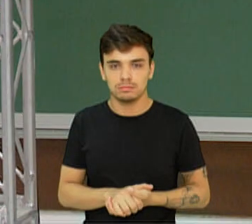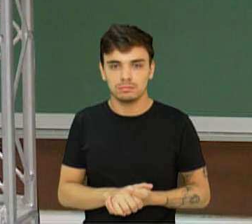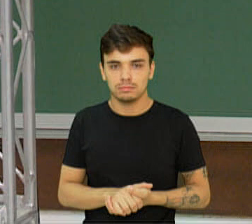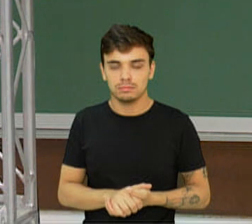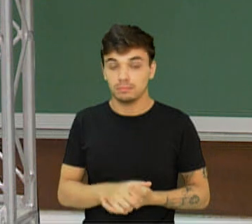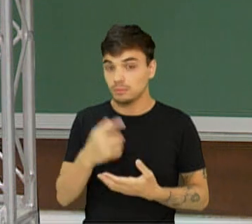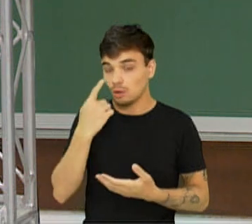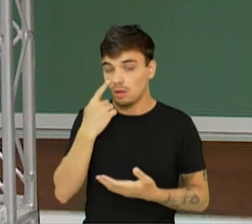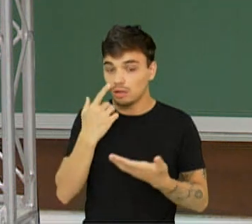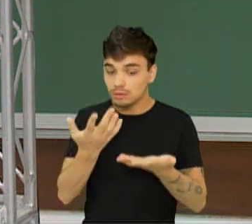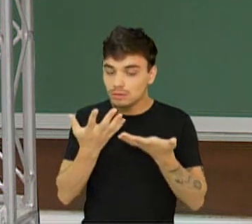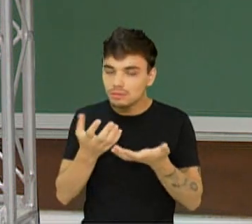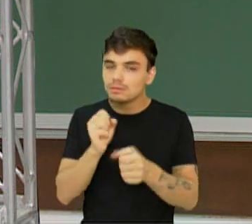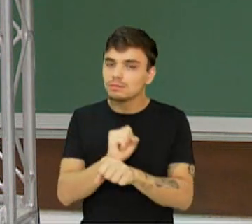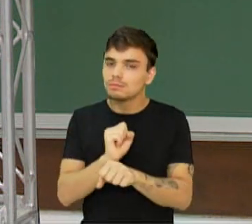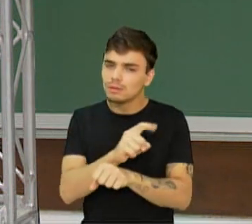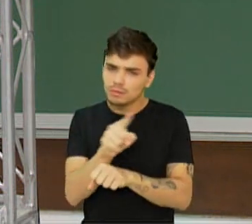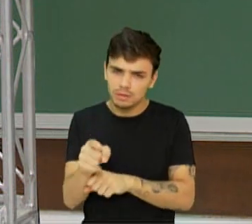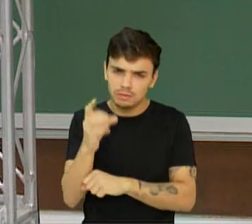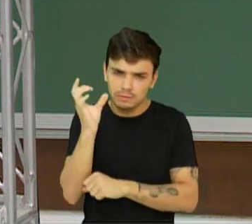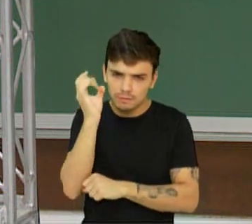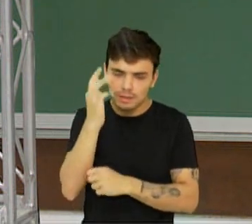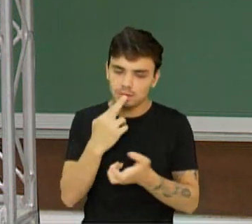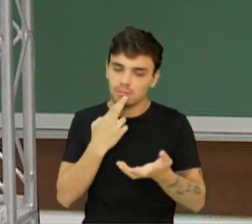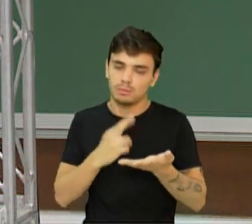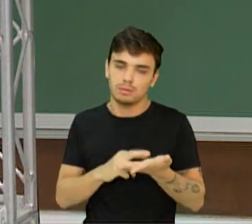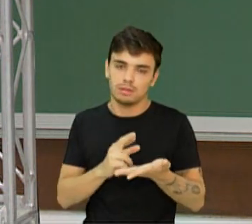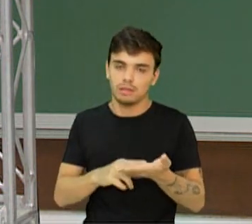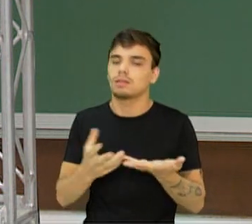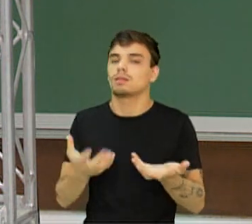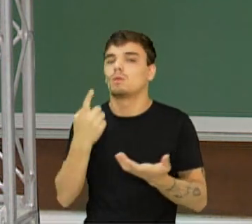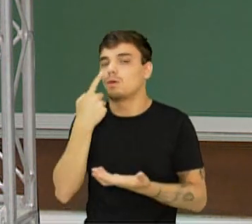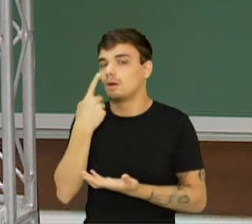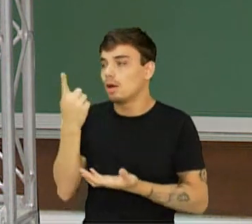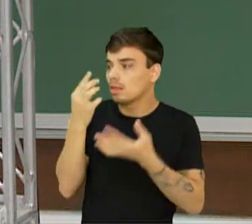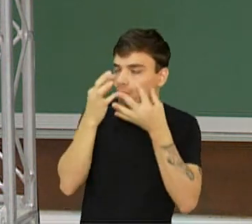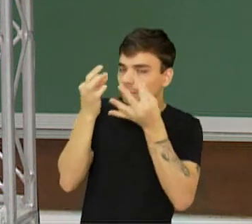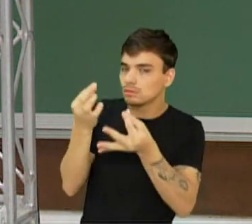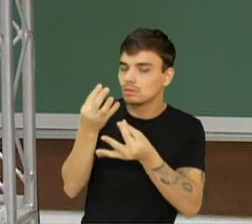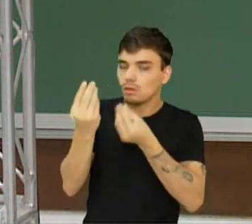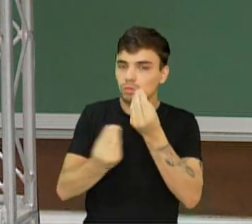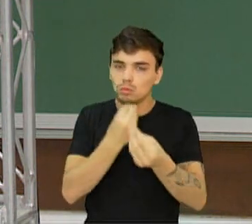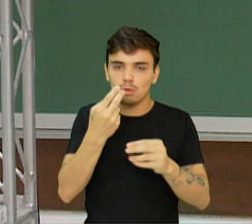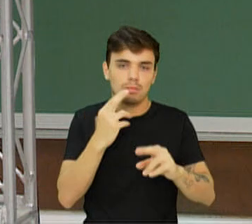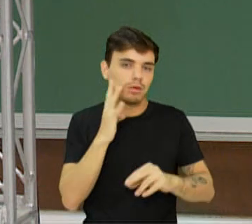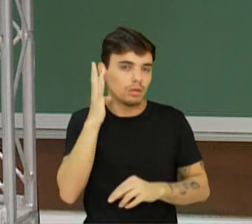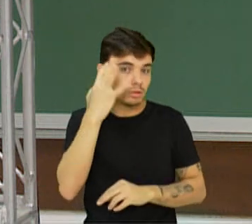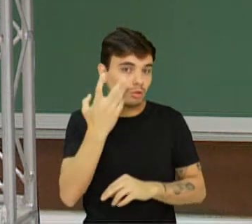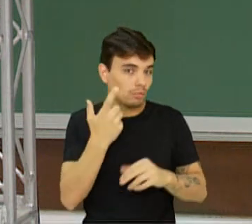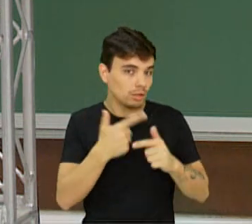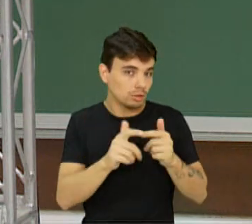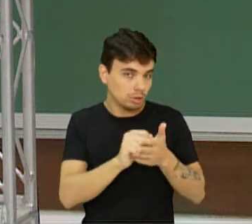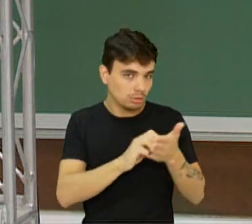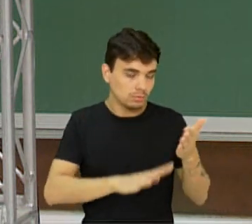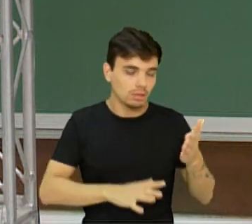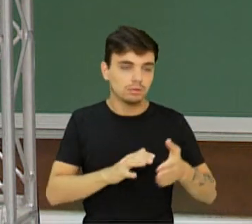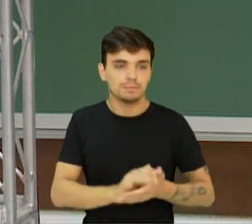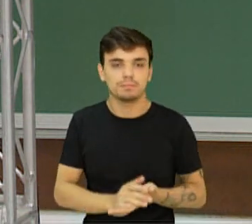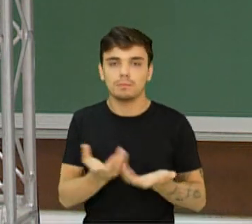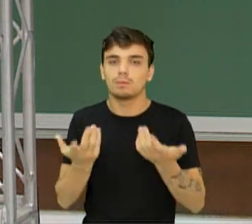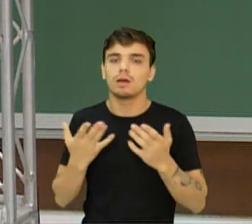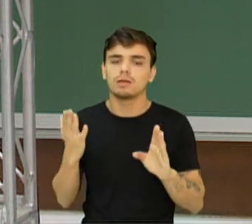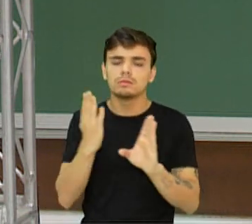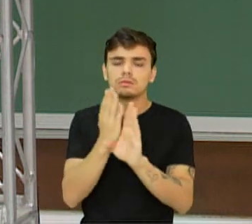Ok, gente, espero que tenha sido fácil para vocês, né? Então, olha só, presta bem atenção. Como é que a gente resolve esse problema? Eu quero saber qual